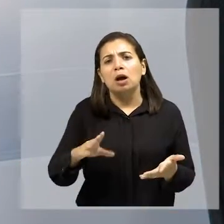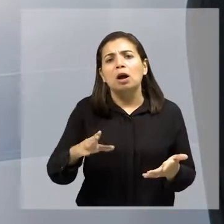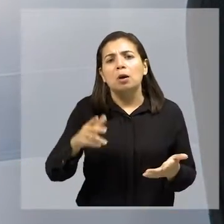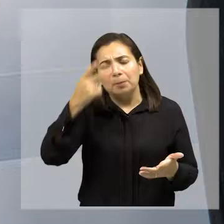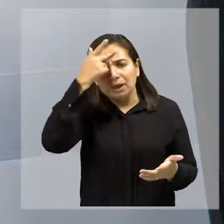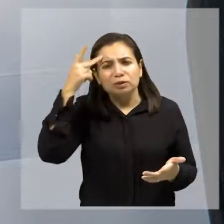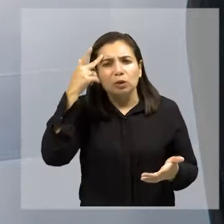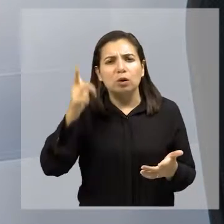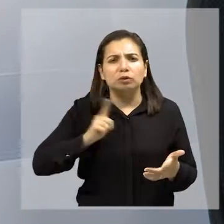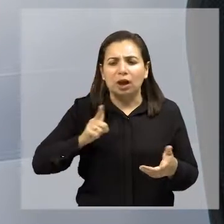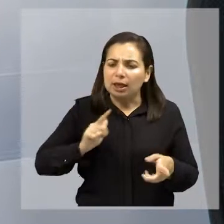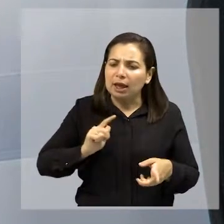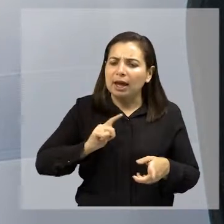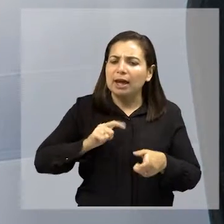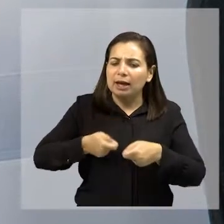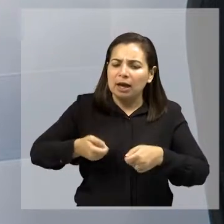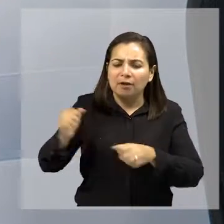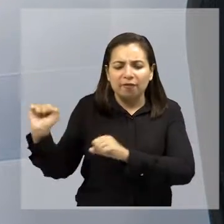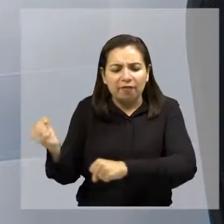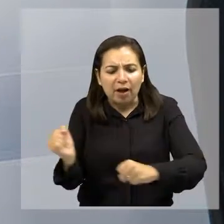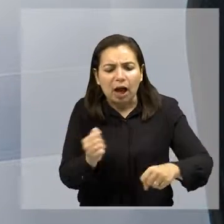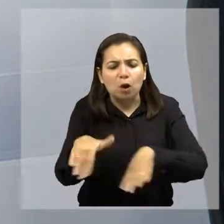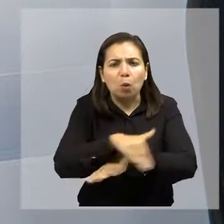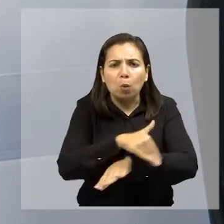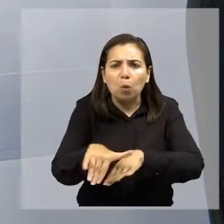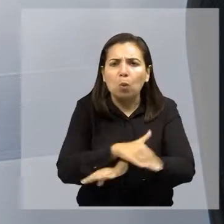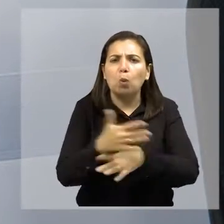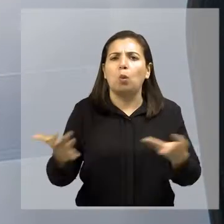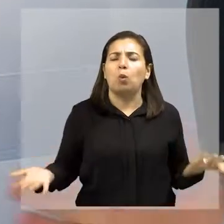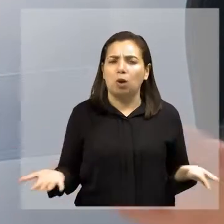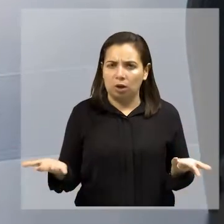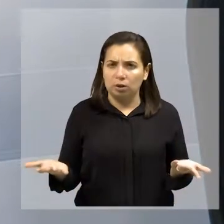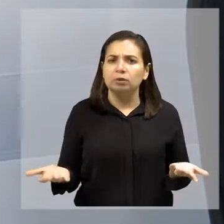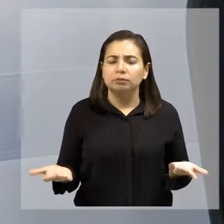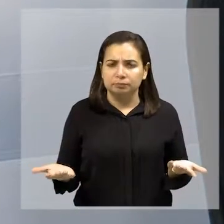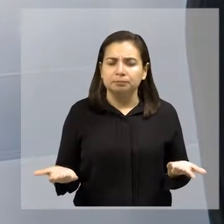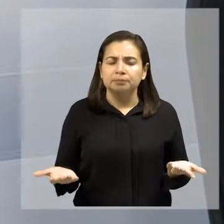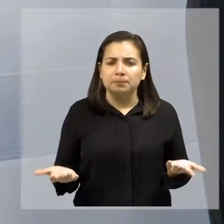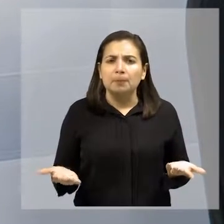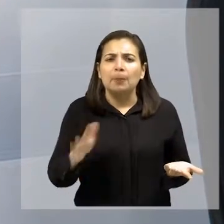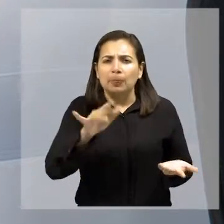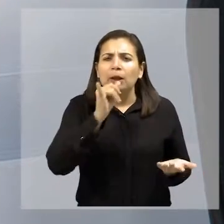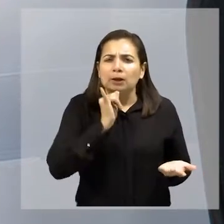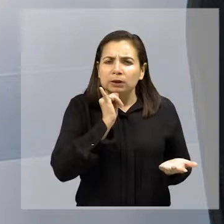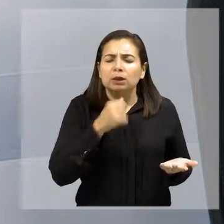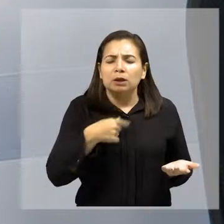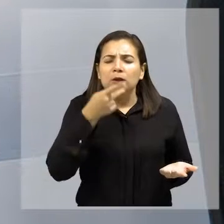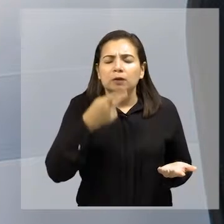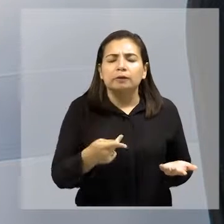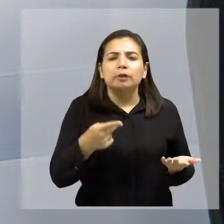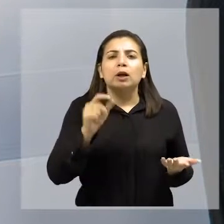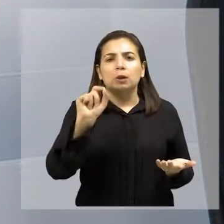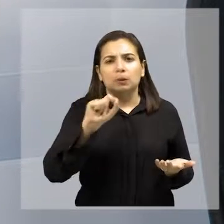garis, com os trabalhadores rurais, enfim, que houvesse mais justiça em nosso país. Um exemplo aqui, amigo Paulo Sérgio,